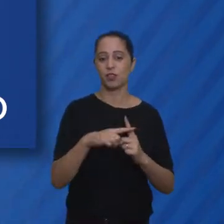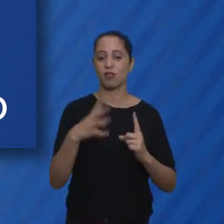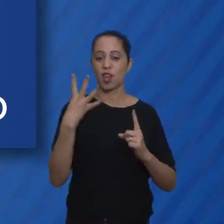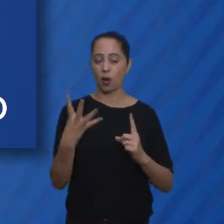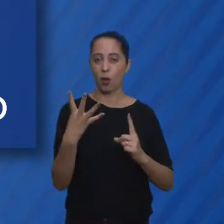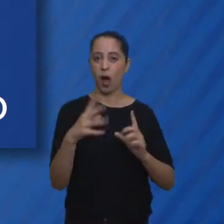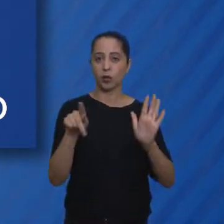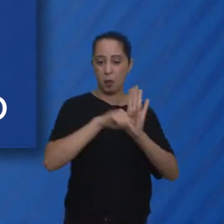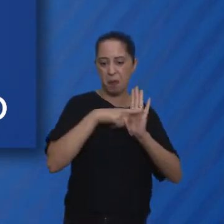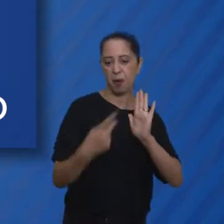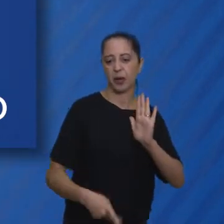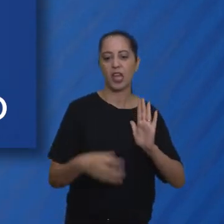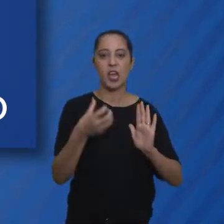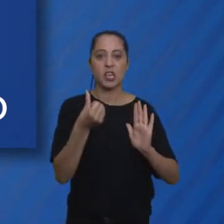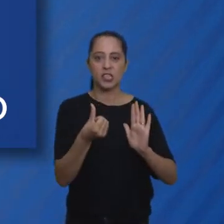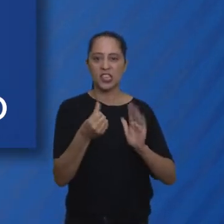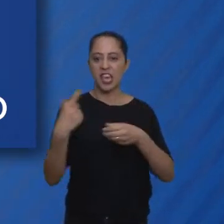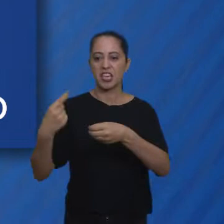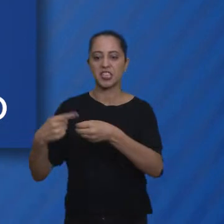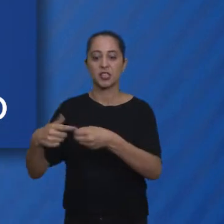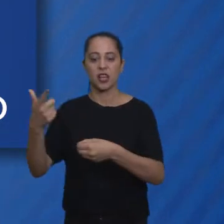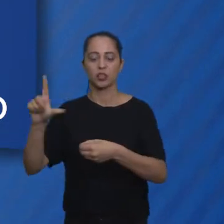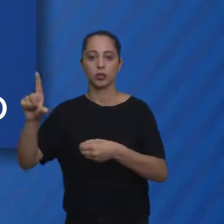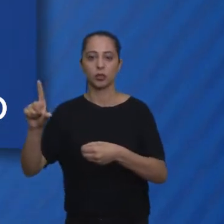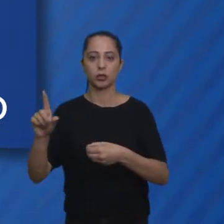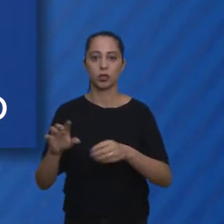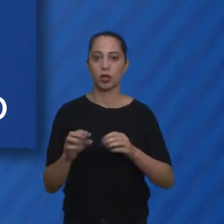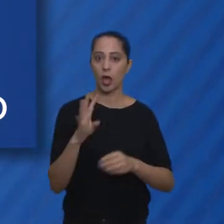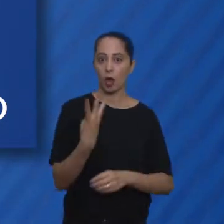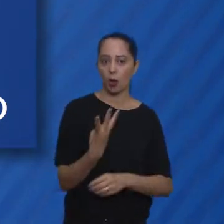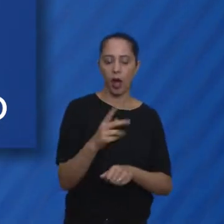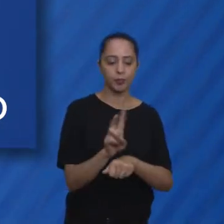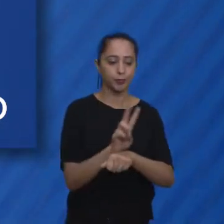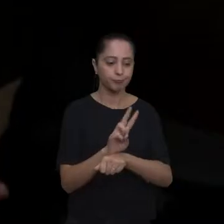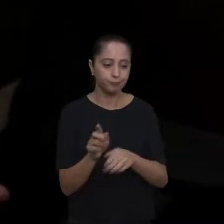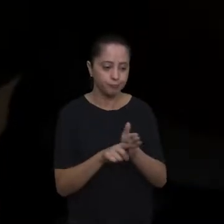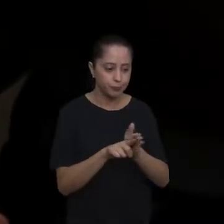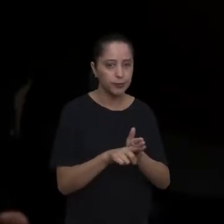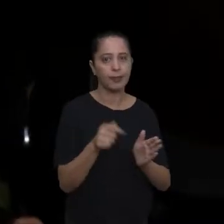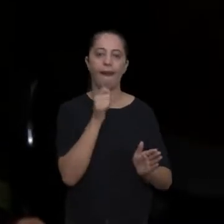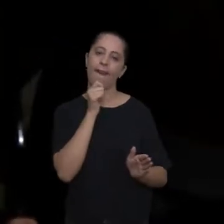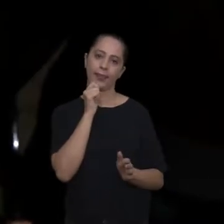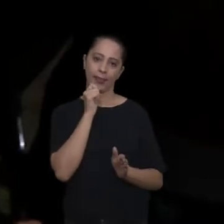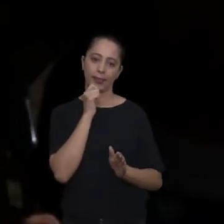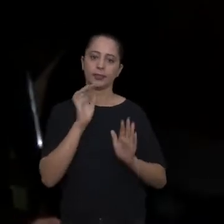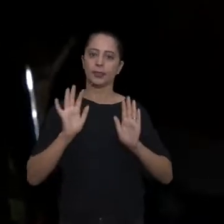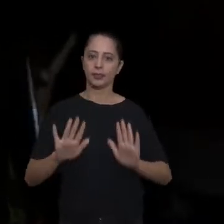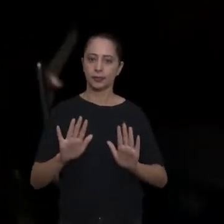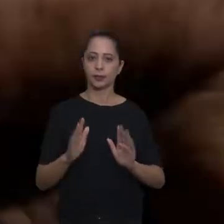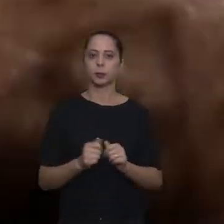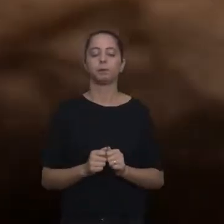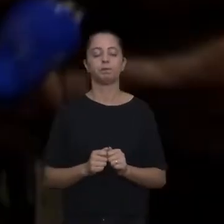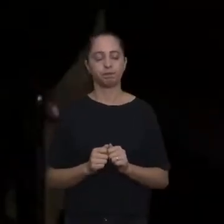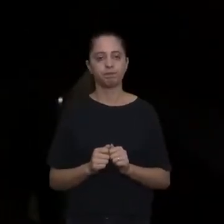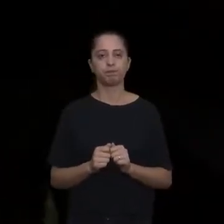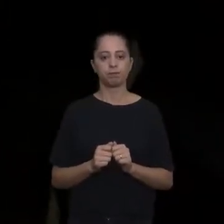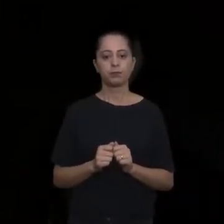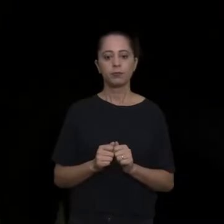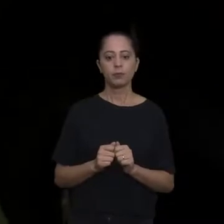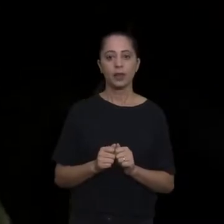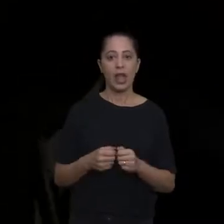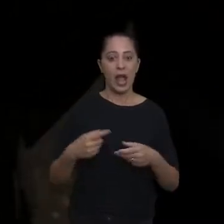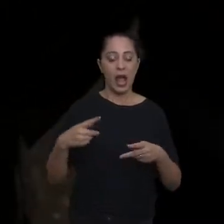4 autóctones, 6 importados e outros 4 ainda em investigação. De acordo com a primeira avaliação de